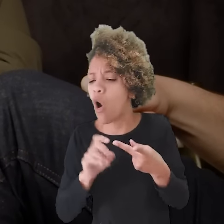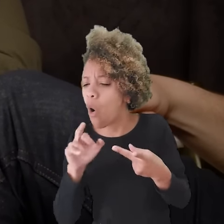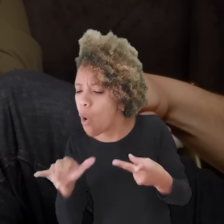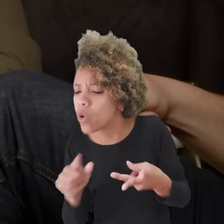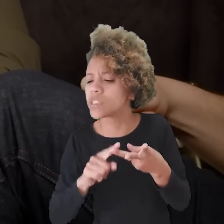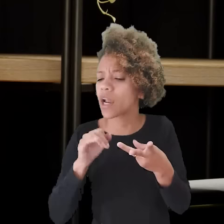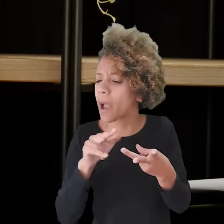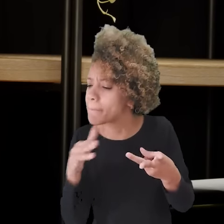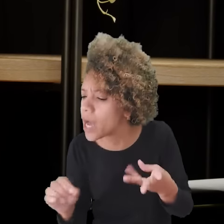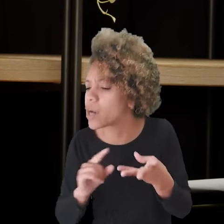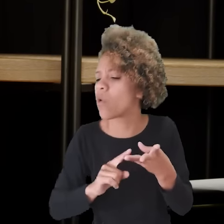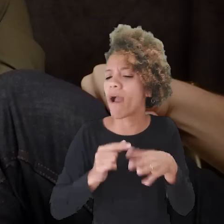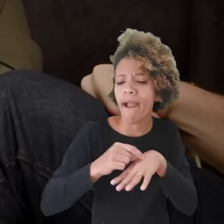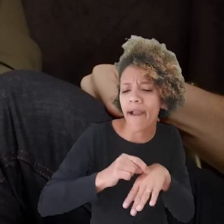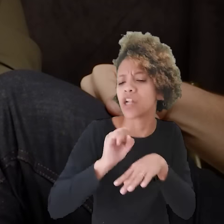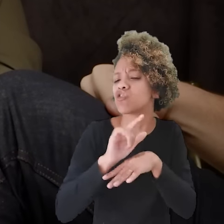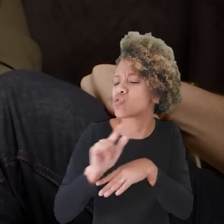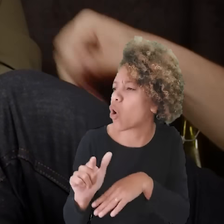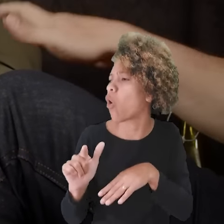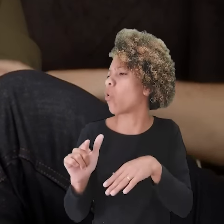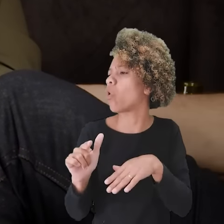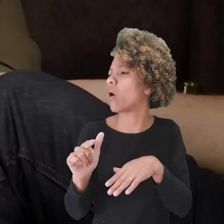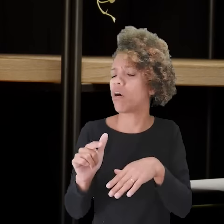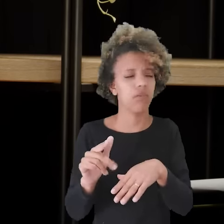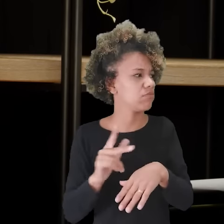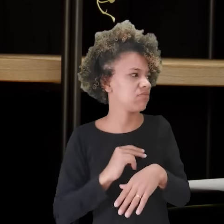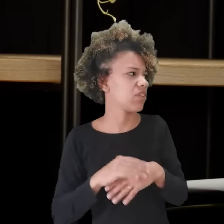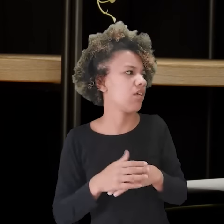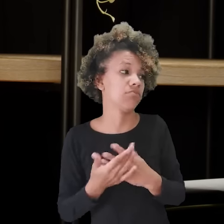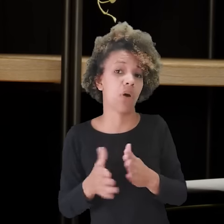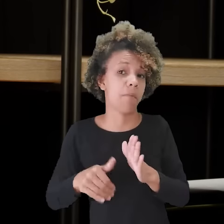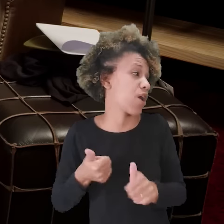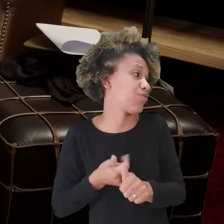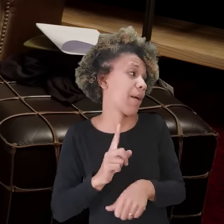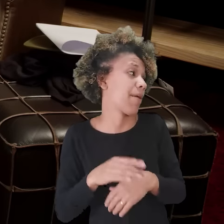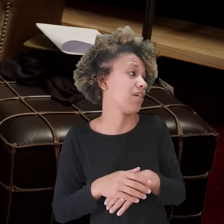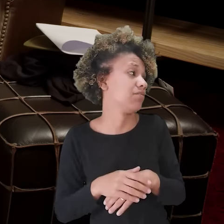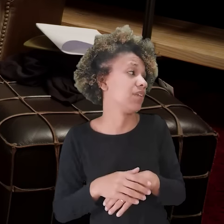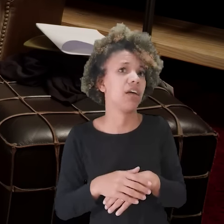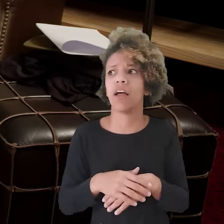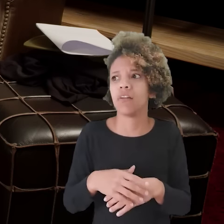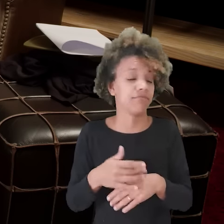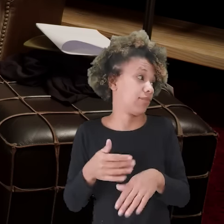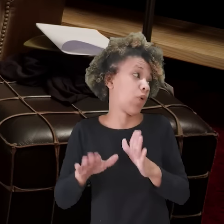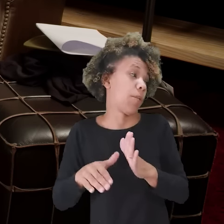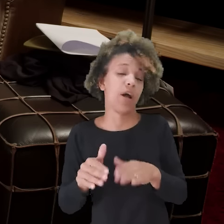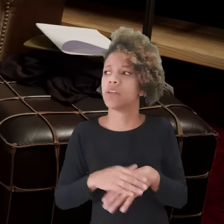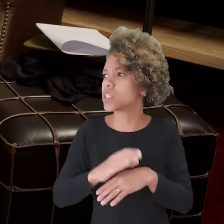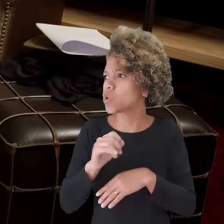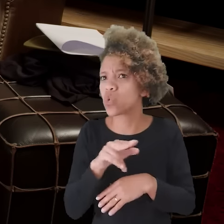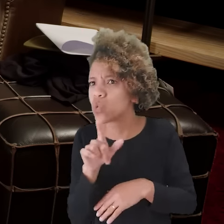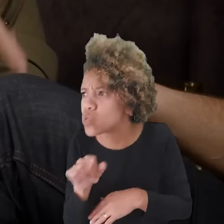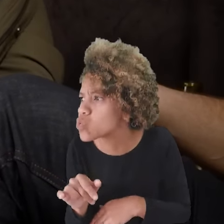Ostra camarão carne de sol o mar não tá bom caranguejo lá perto da